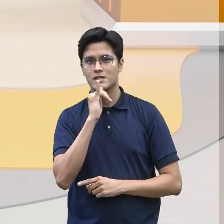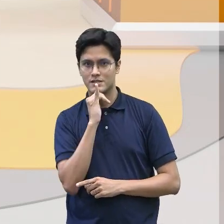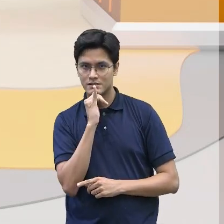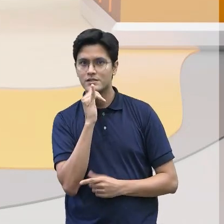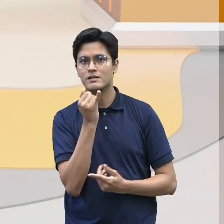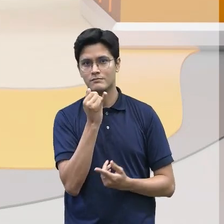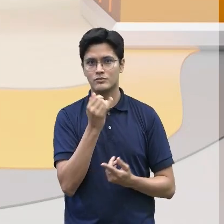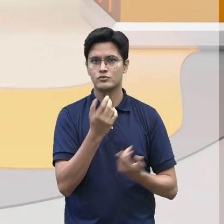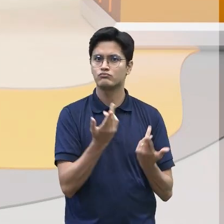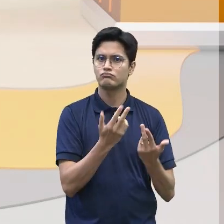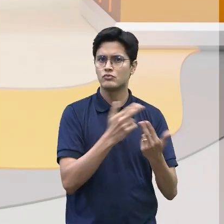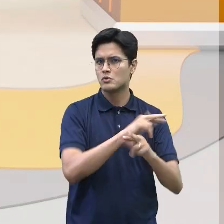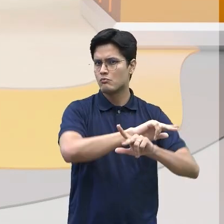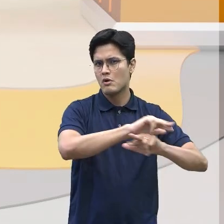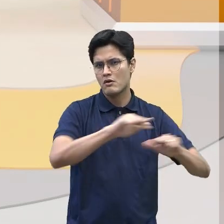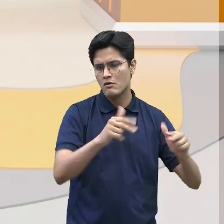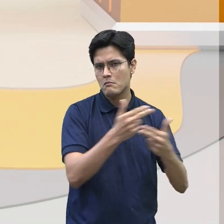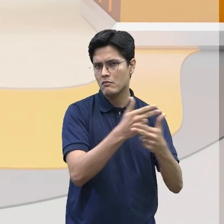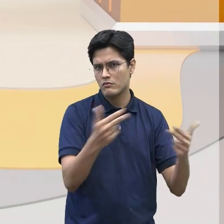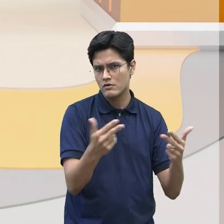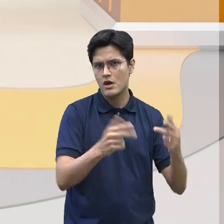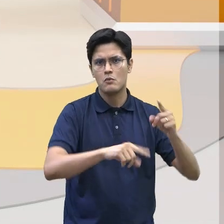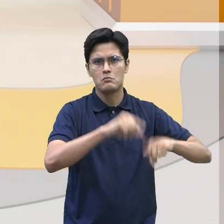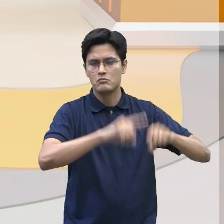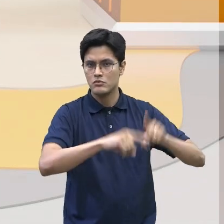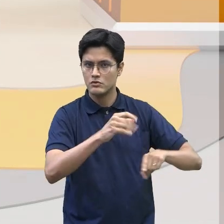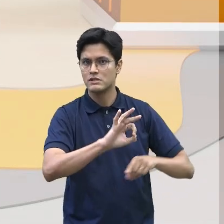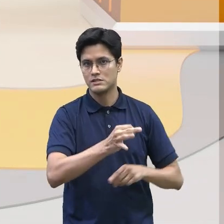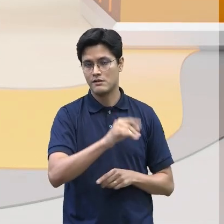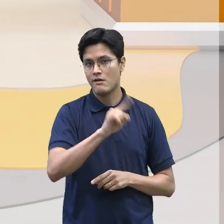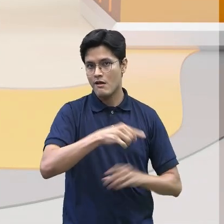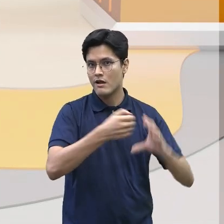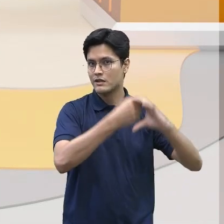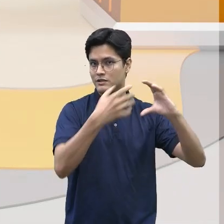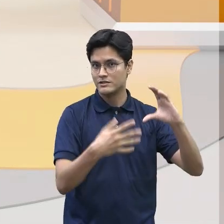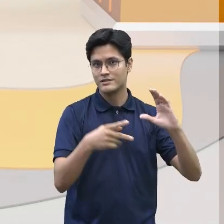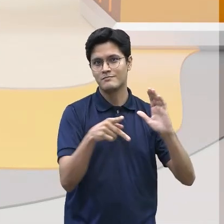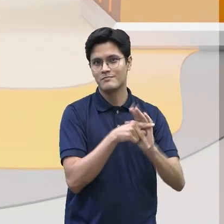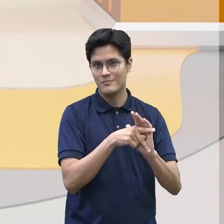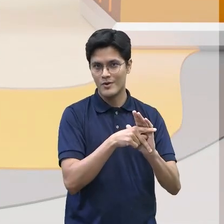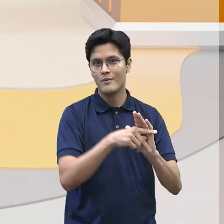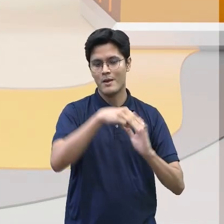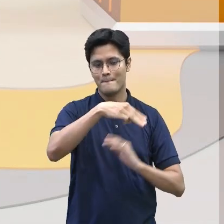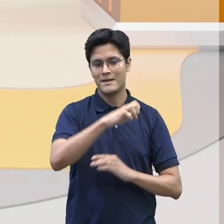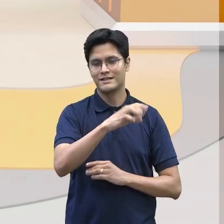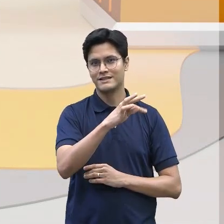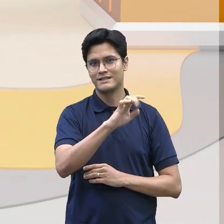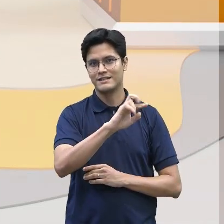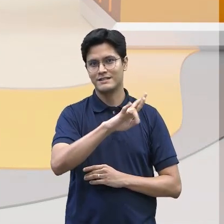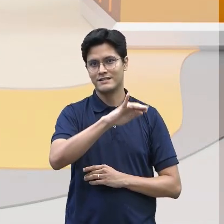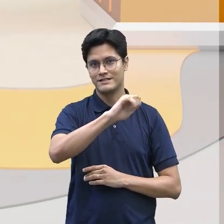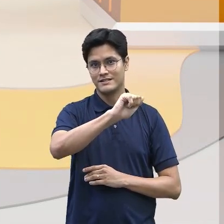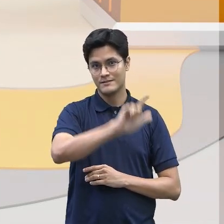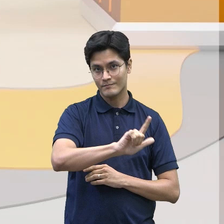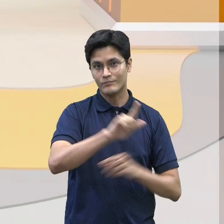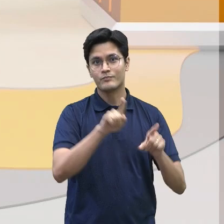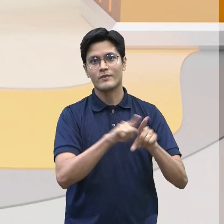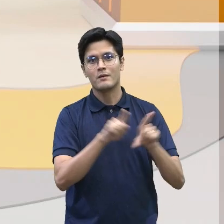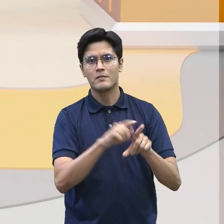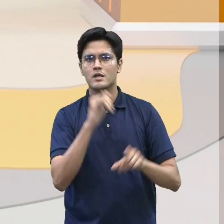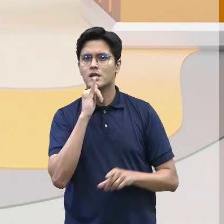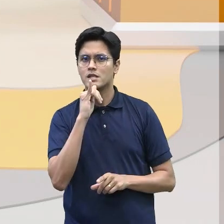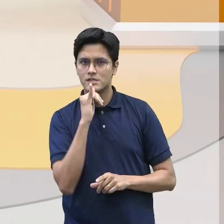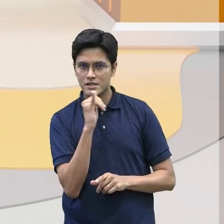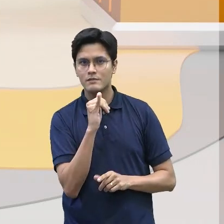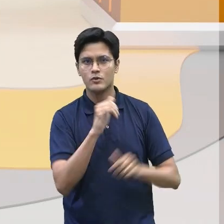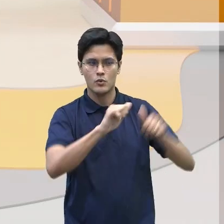um instrumento. Então, isso são características de cultura material. Além também de um monumento histórico,